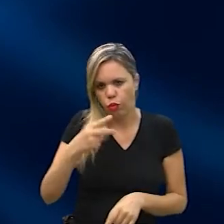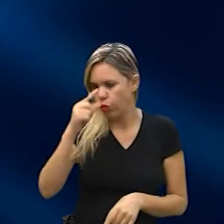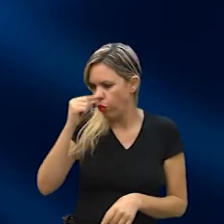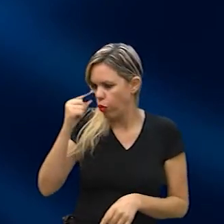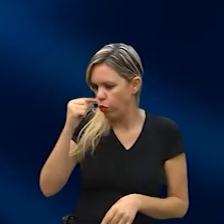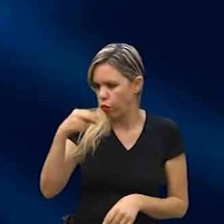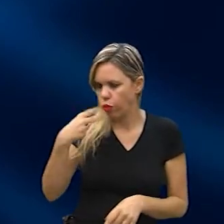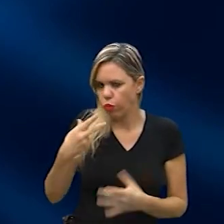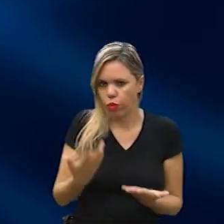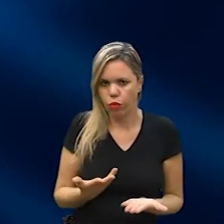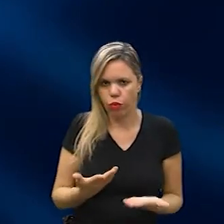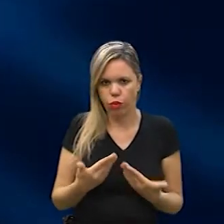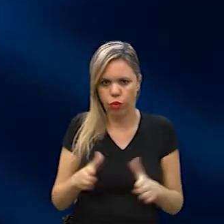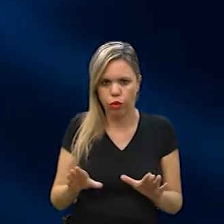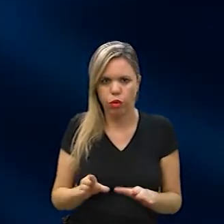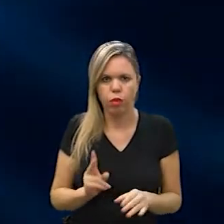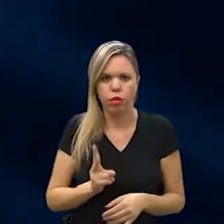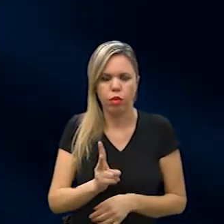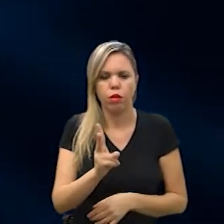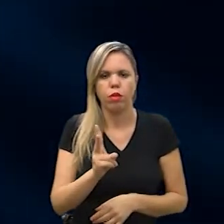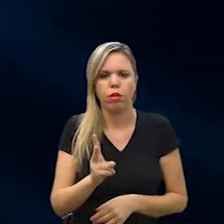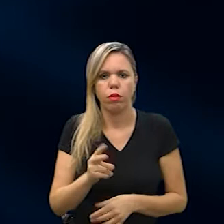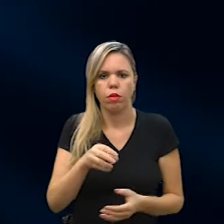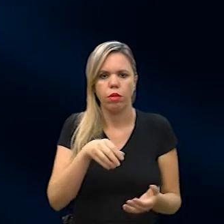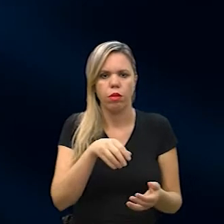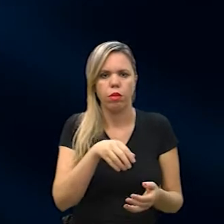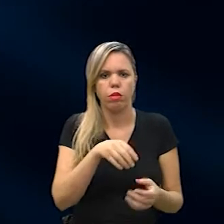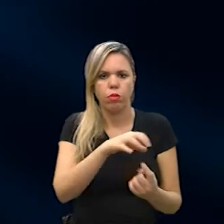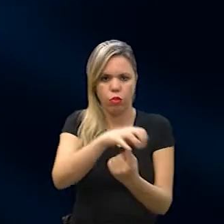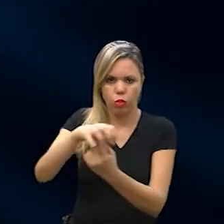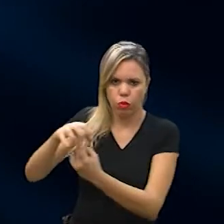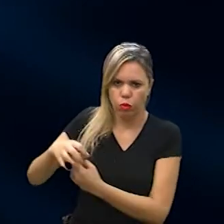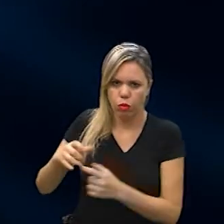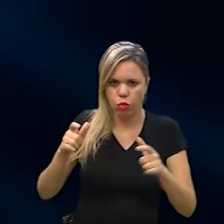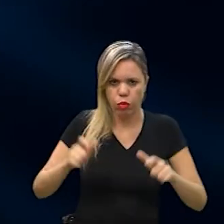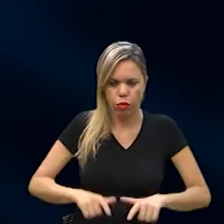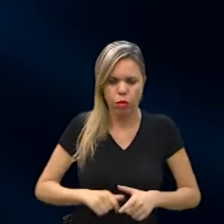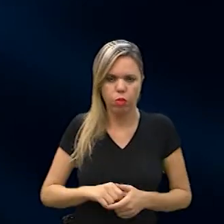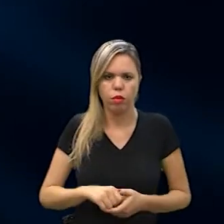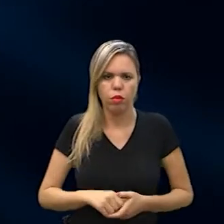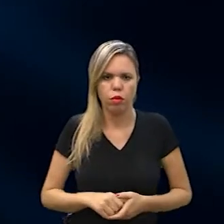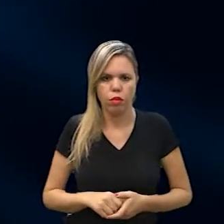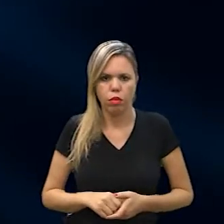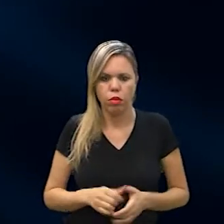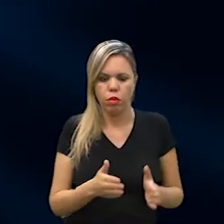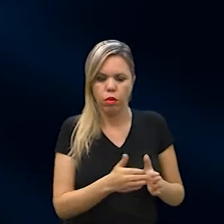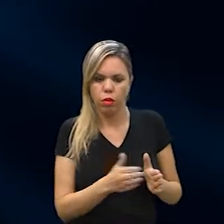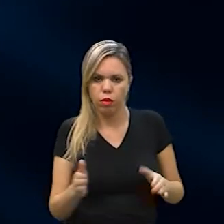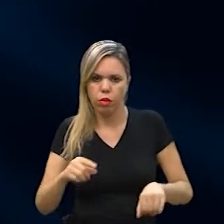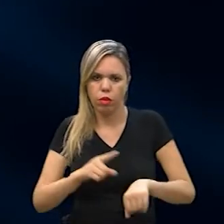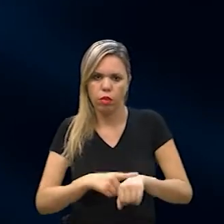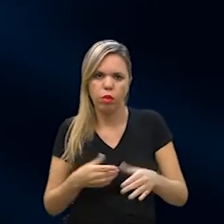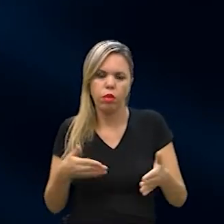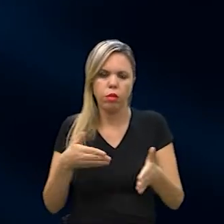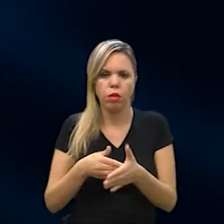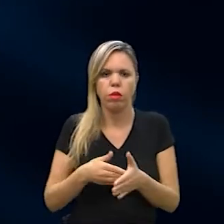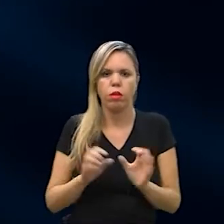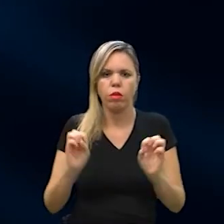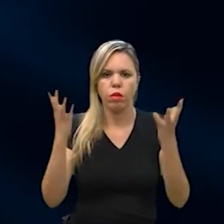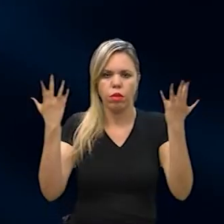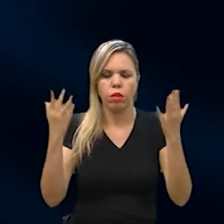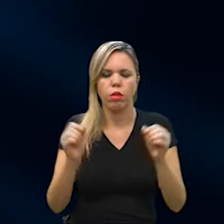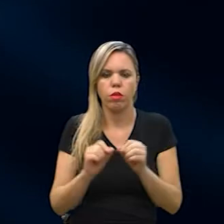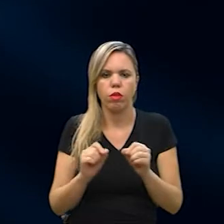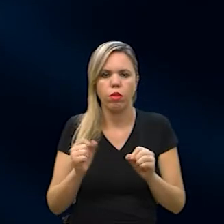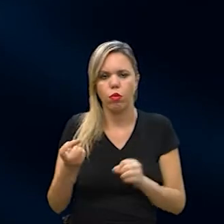vereador Arnaldo Salvetti, permite a permanência de ambulantes ou comerciantes em caráter temporário em